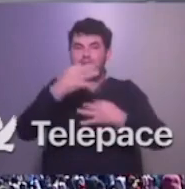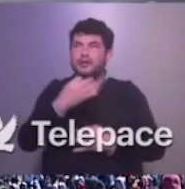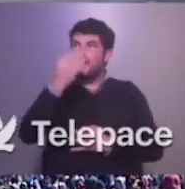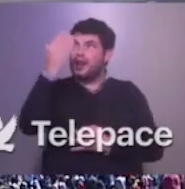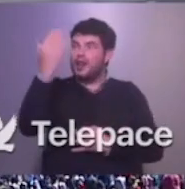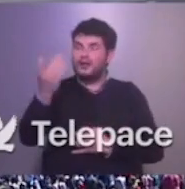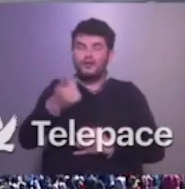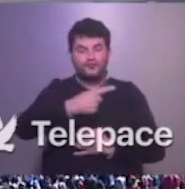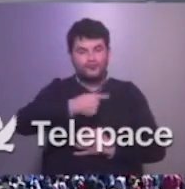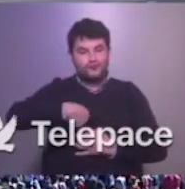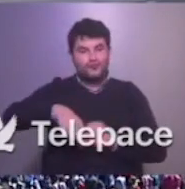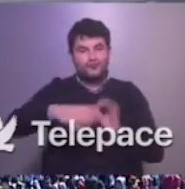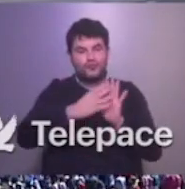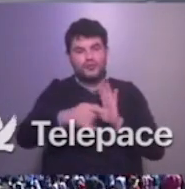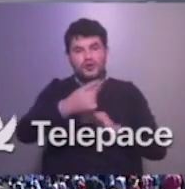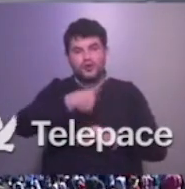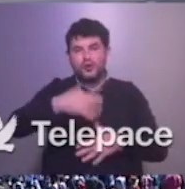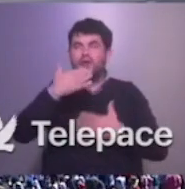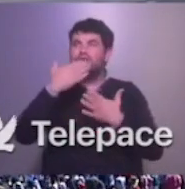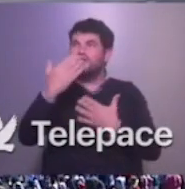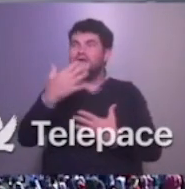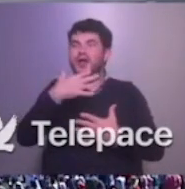vós.